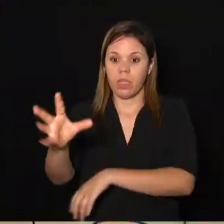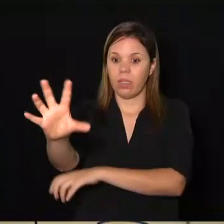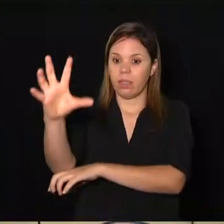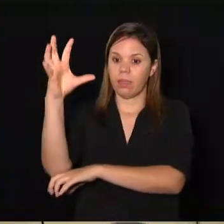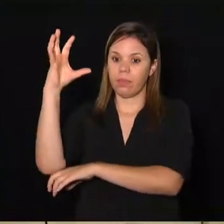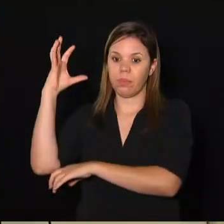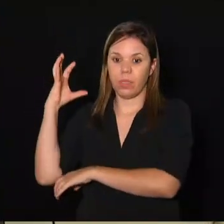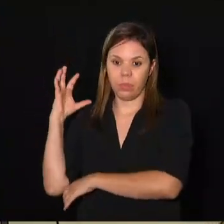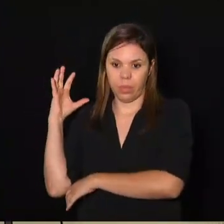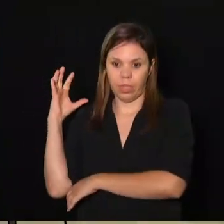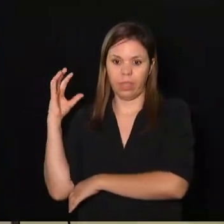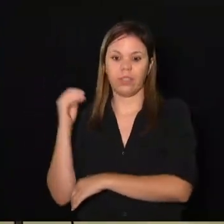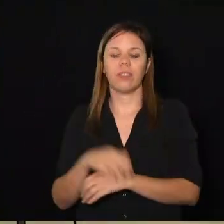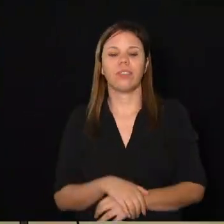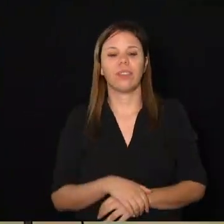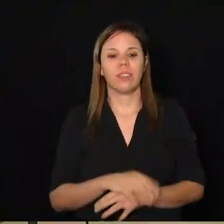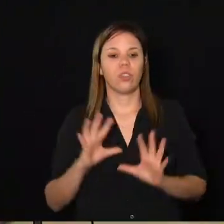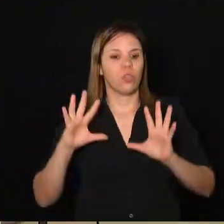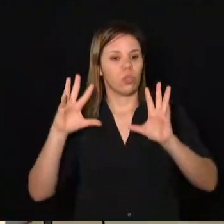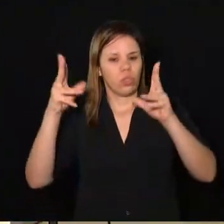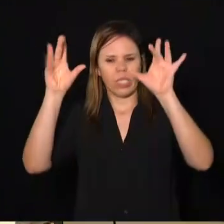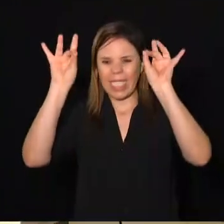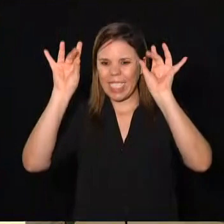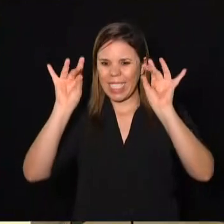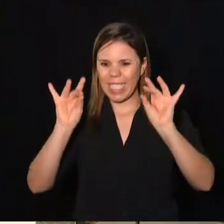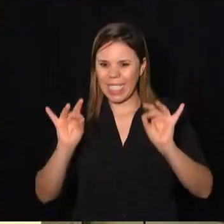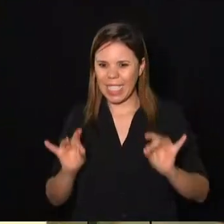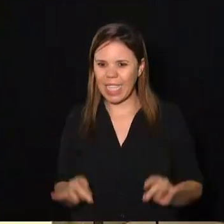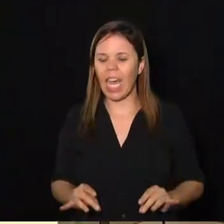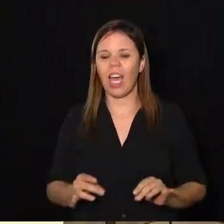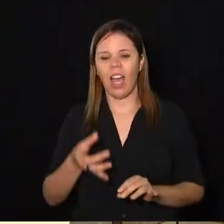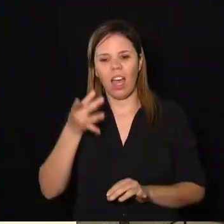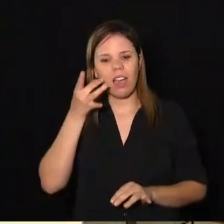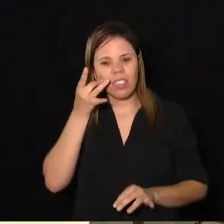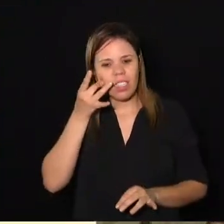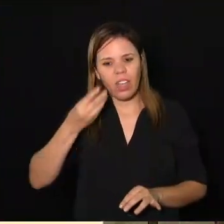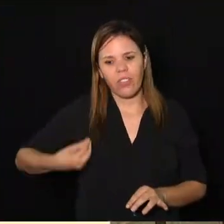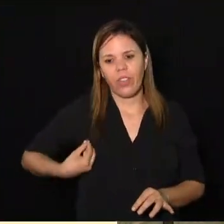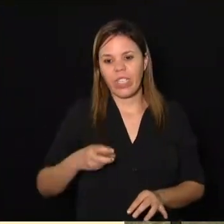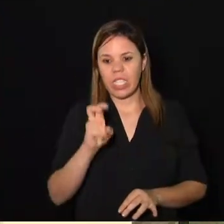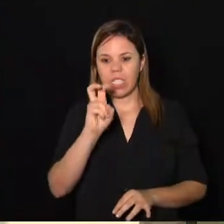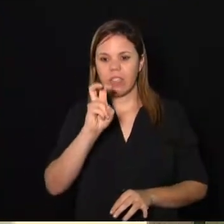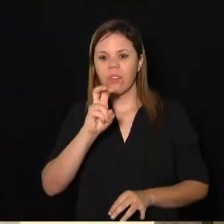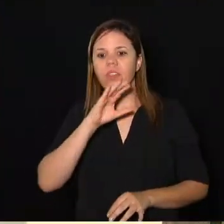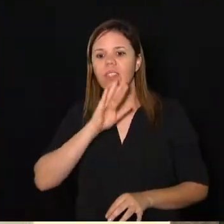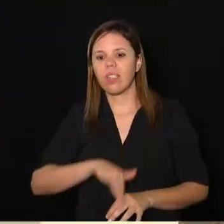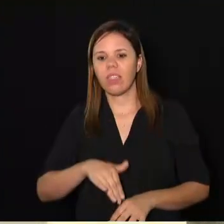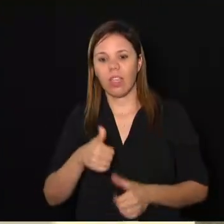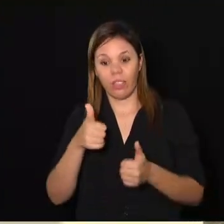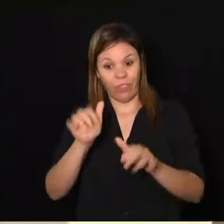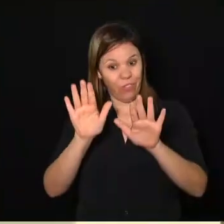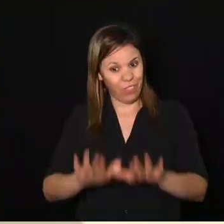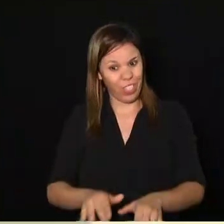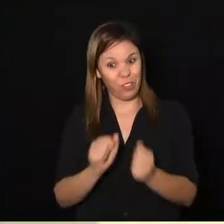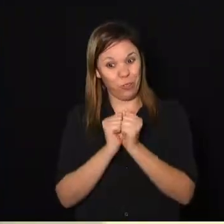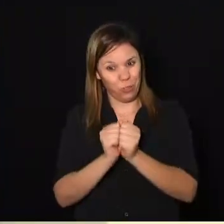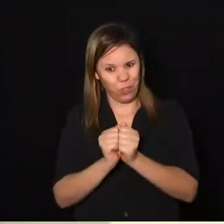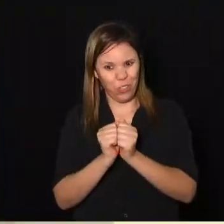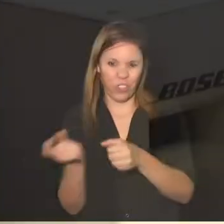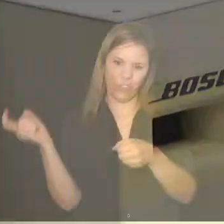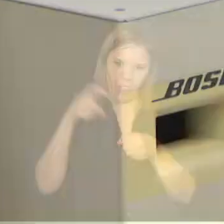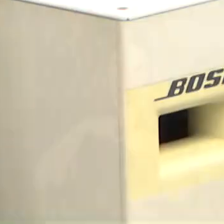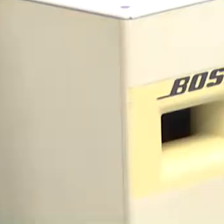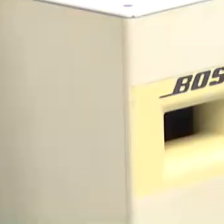que terá início também. Então, todos os detalhes ao vivo, você acompanha às 5 da tarde. Não sai daí, fique com a gente. Voltamos já.